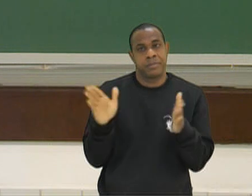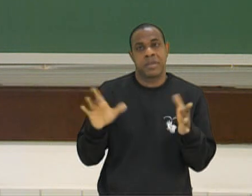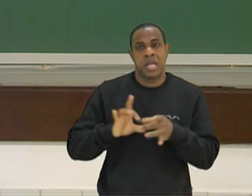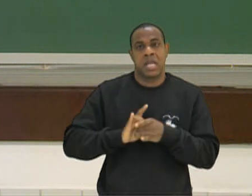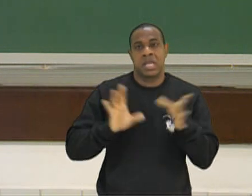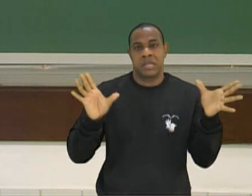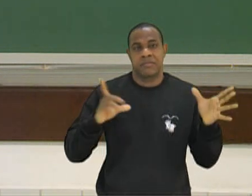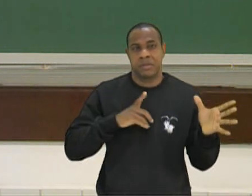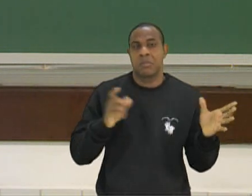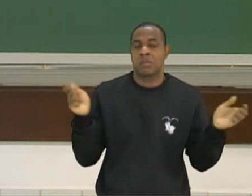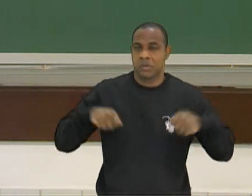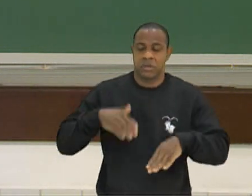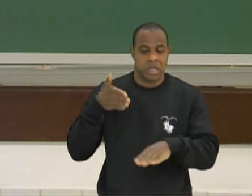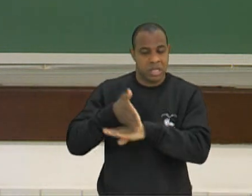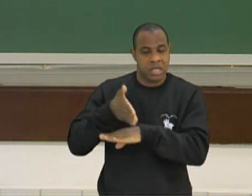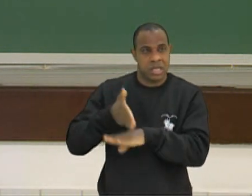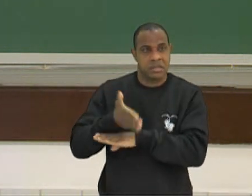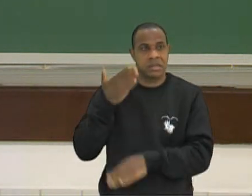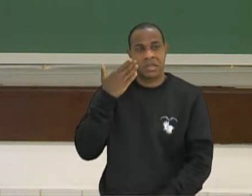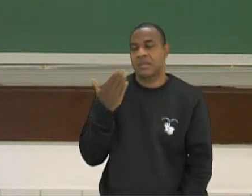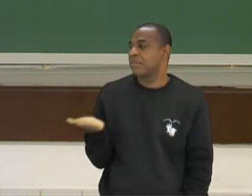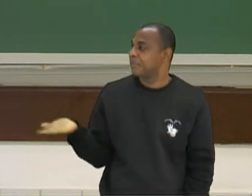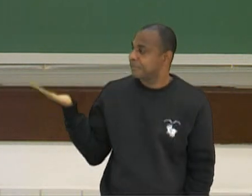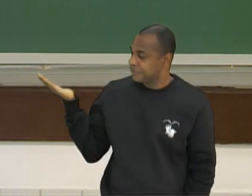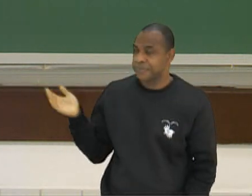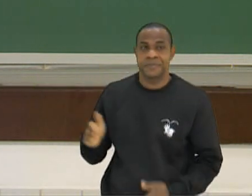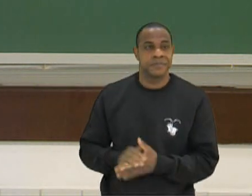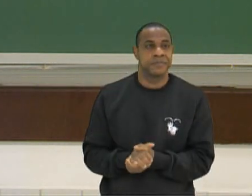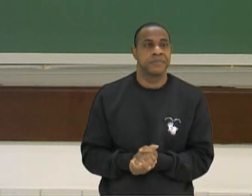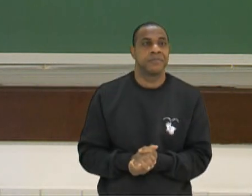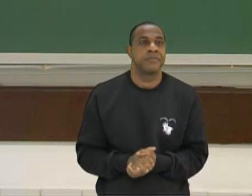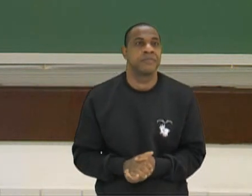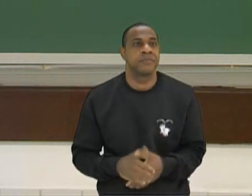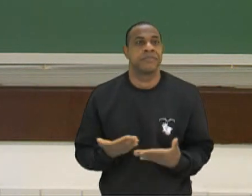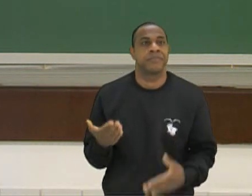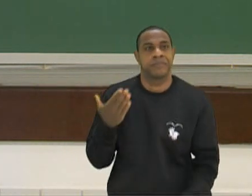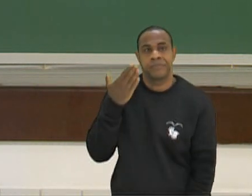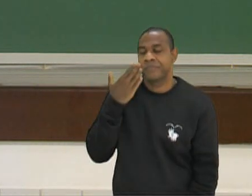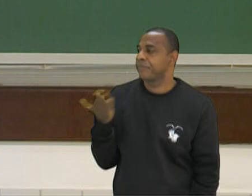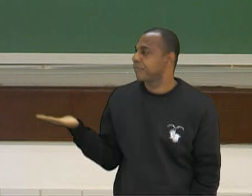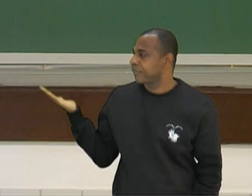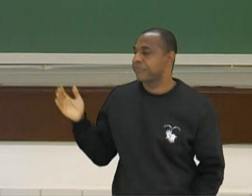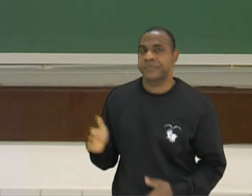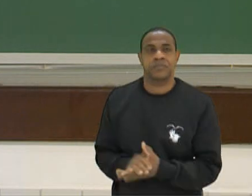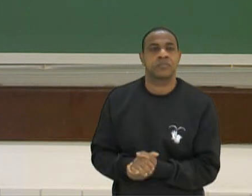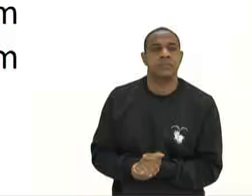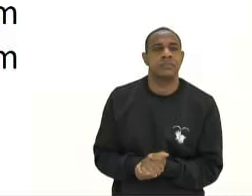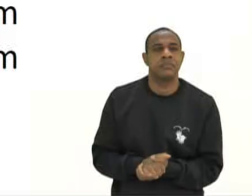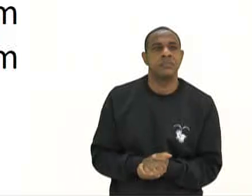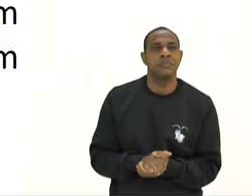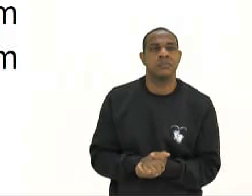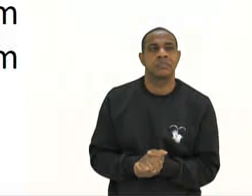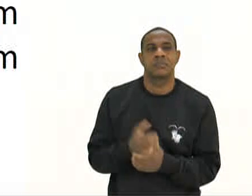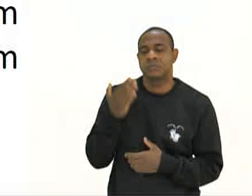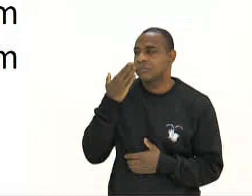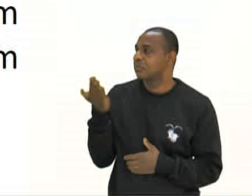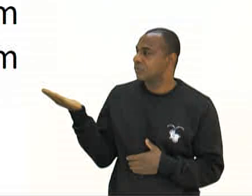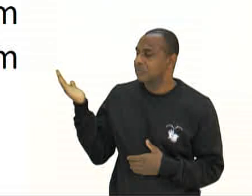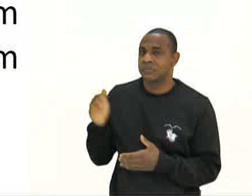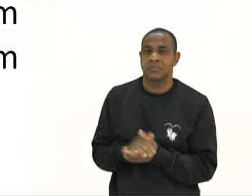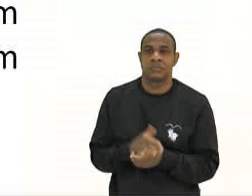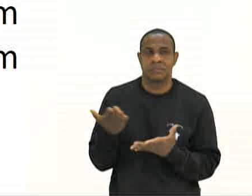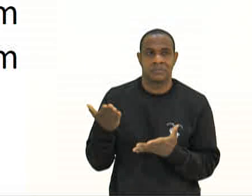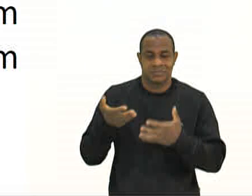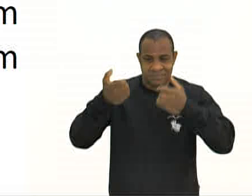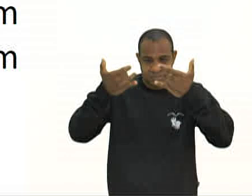consegue ter esse tipo de acesso. Olha a vantagem que temos. Então, avançando aqui, ó, olha o que temos, mais um quiz. Olha o que ele diz ali. Com